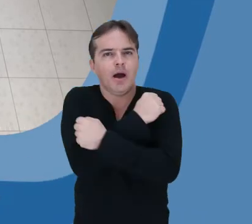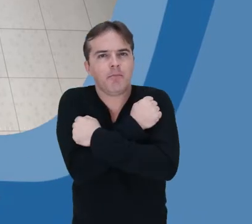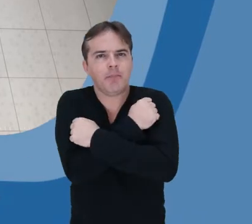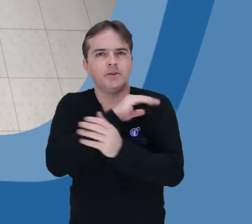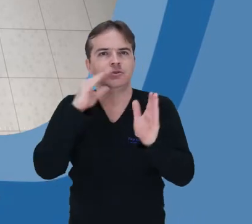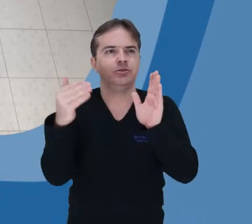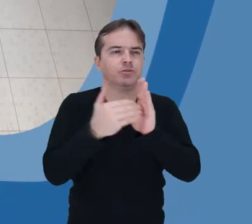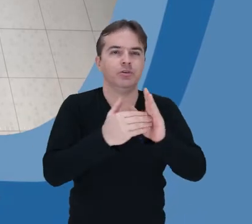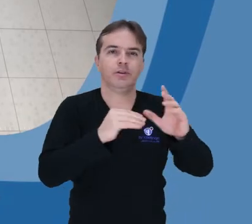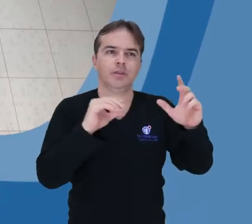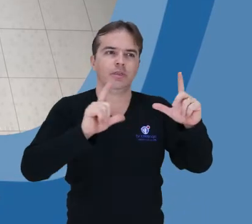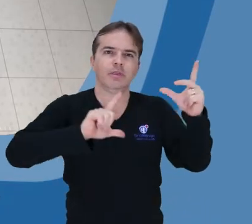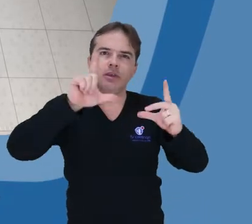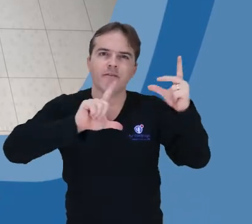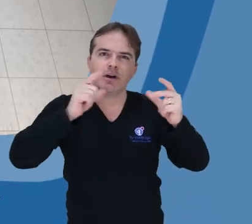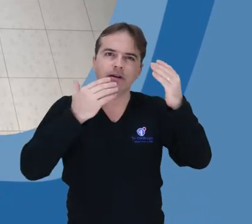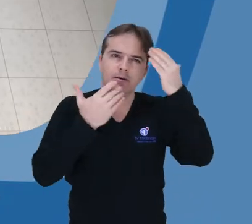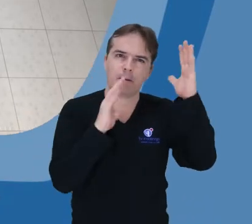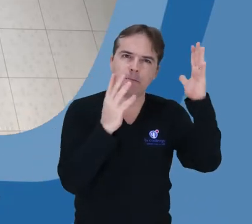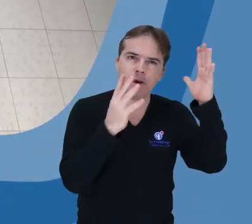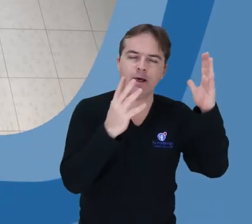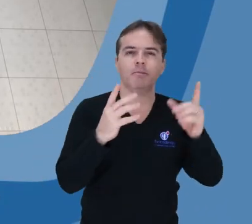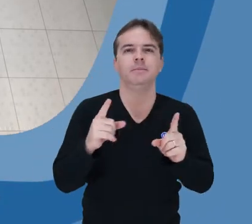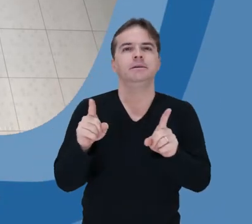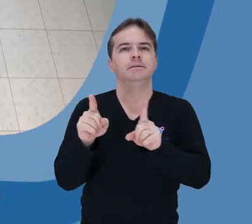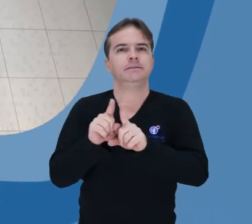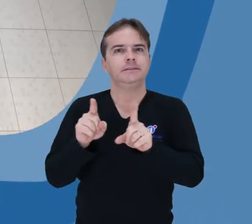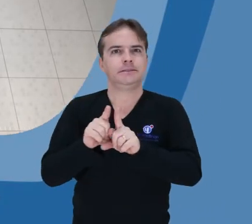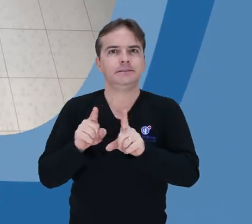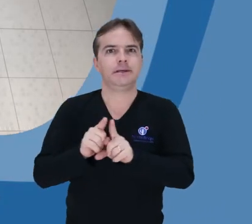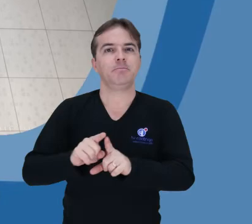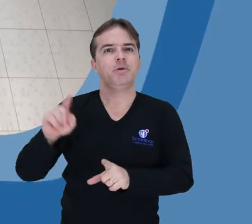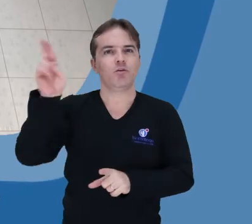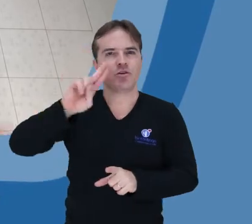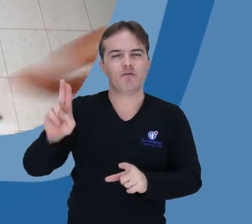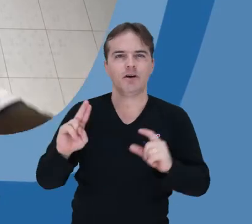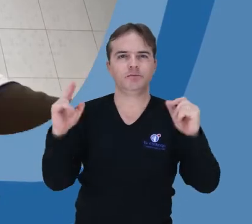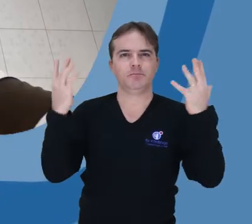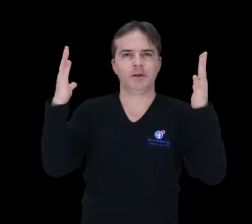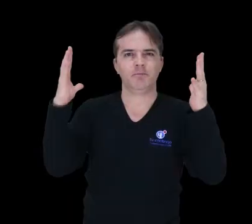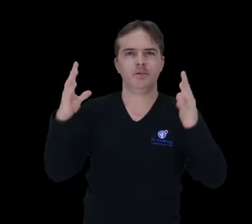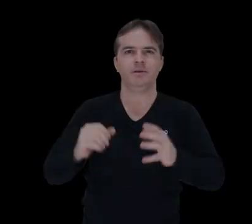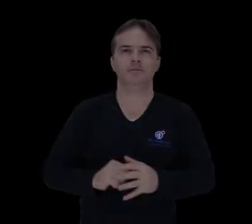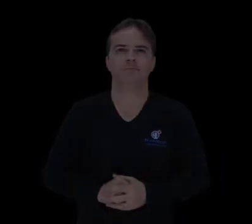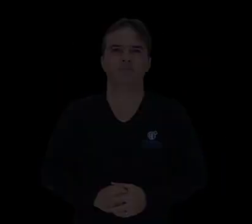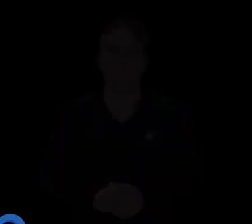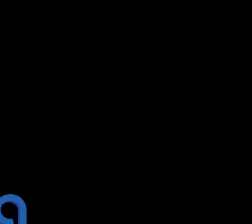todos, agradecer de novo, parabéns TV Caatinga pela iniciativa, parabéns Univasf.